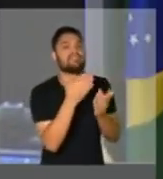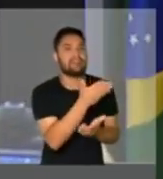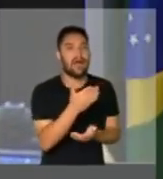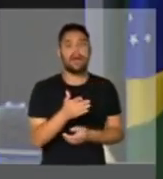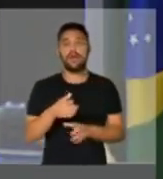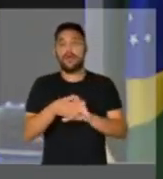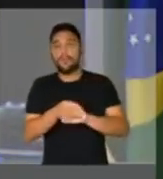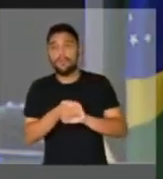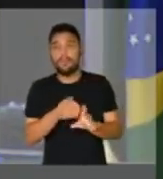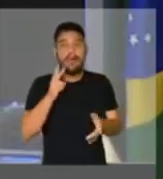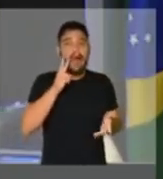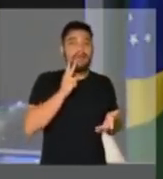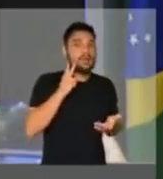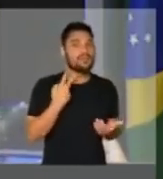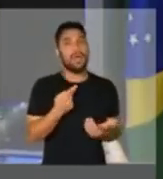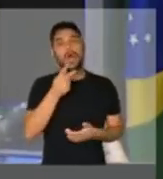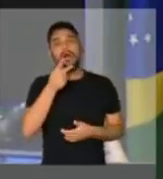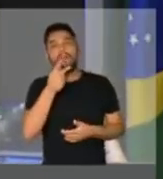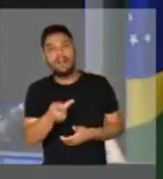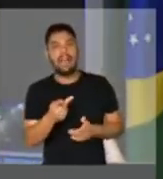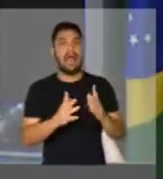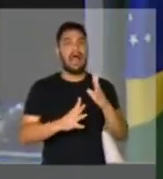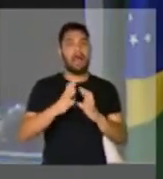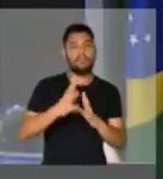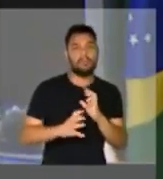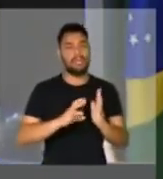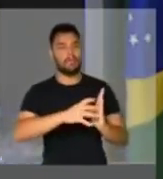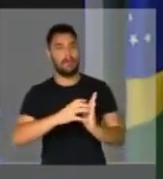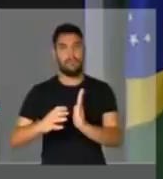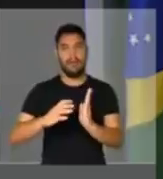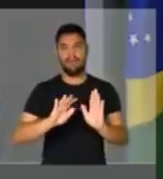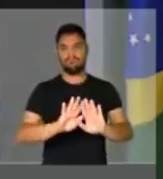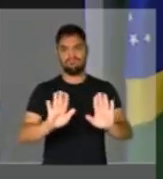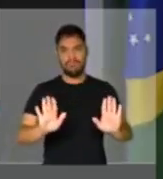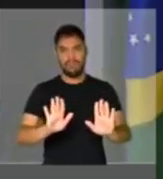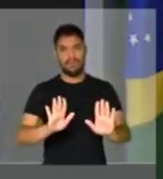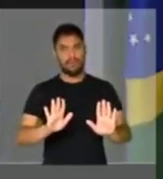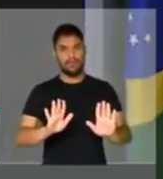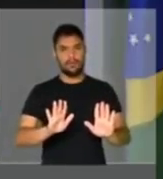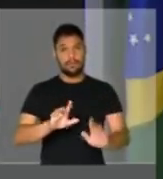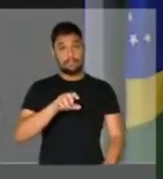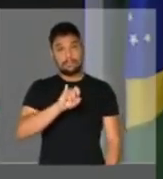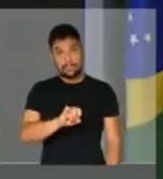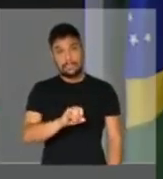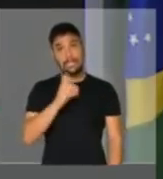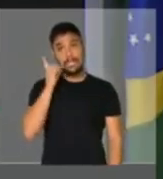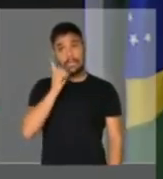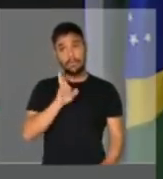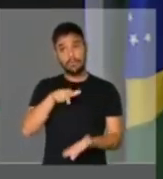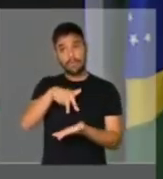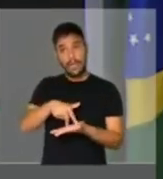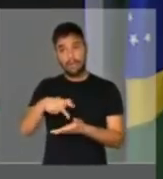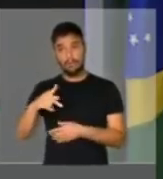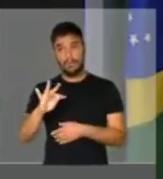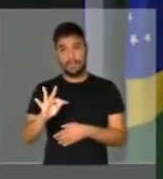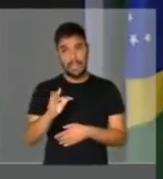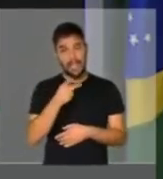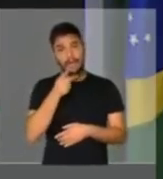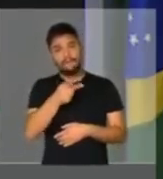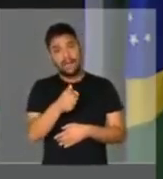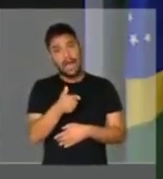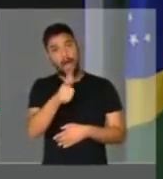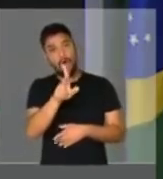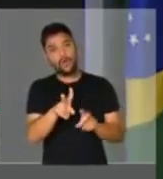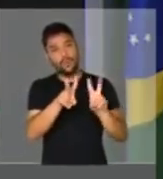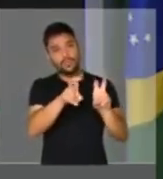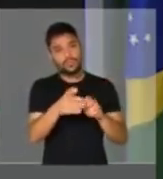cumprimentar o vereador, falar da intriga de partido A ou de partido B, e da próxima vez que um parlamentar do PT se desviar da discussão,